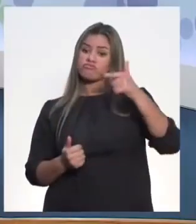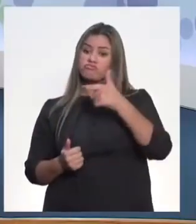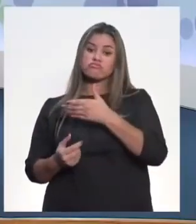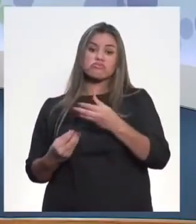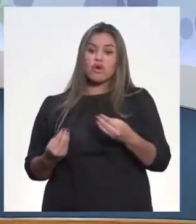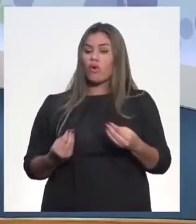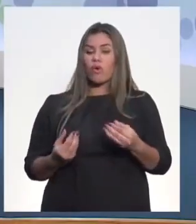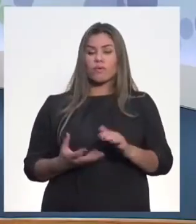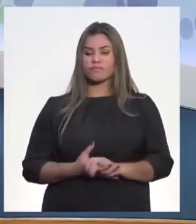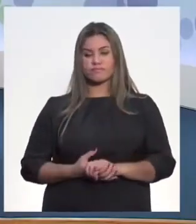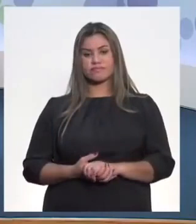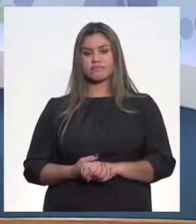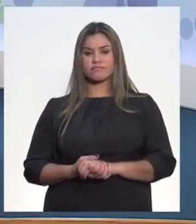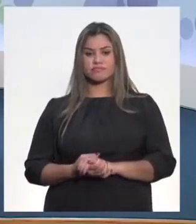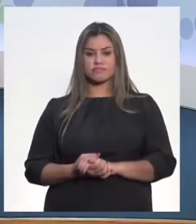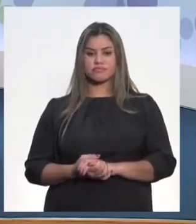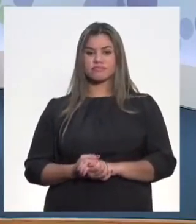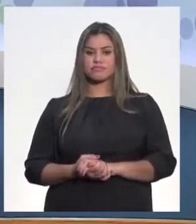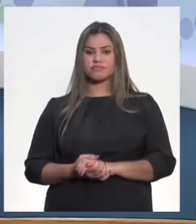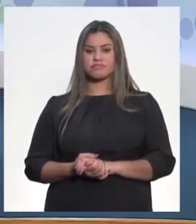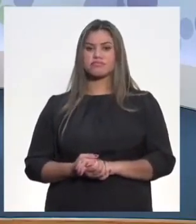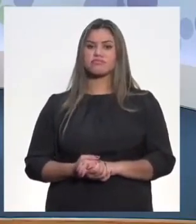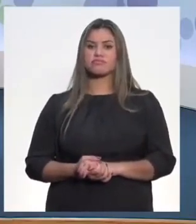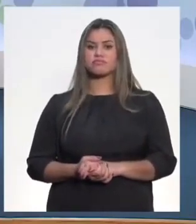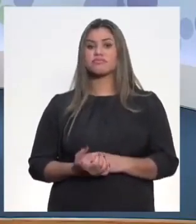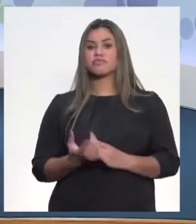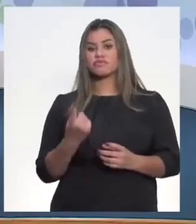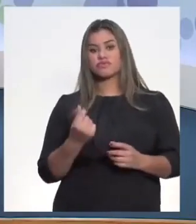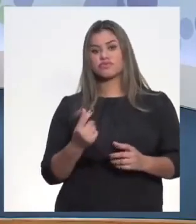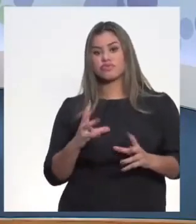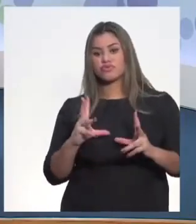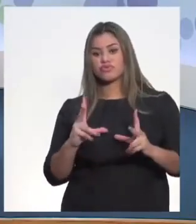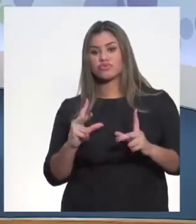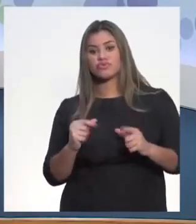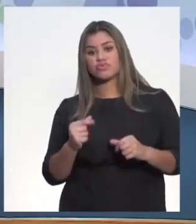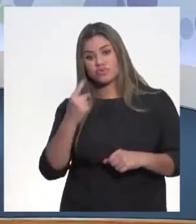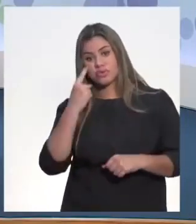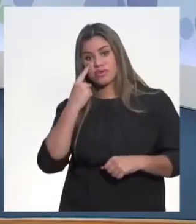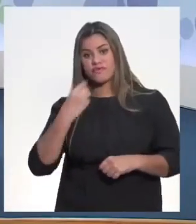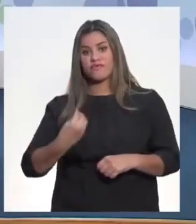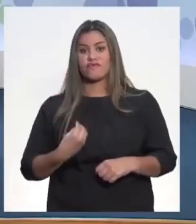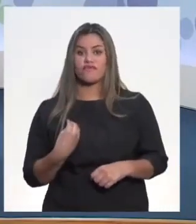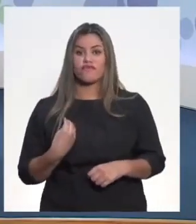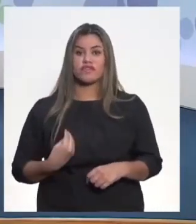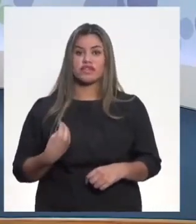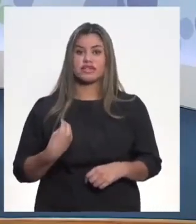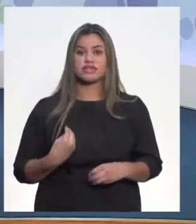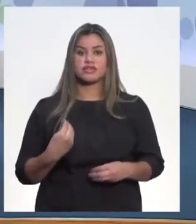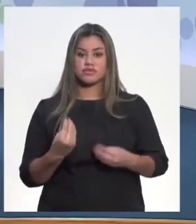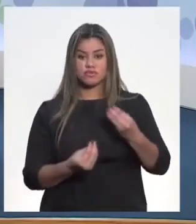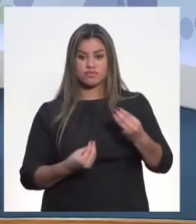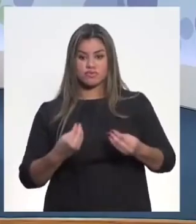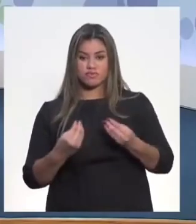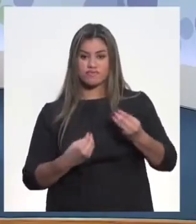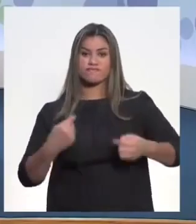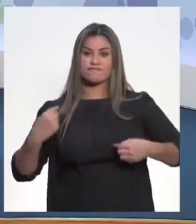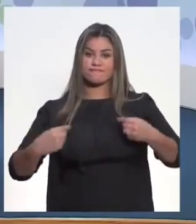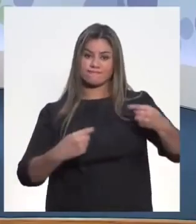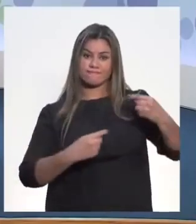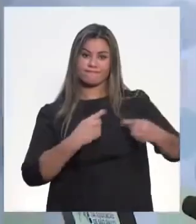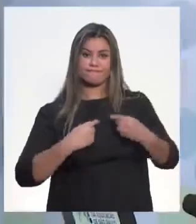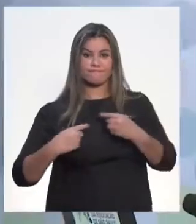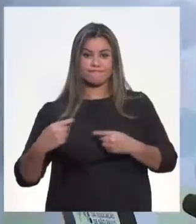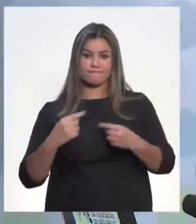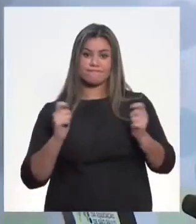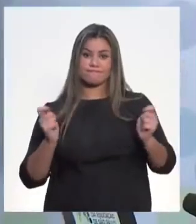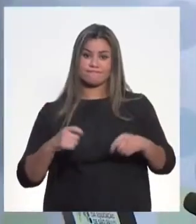juros. Exatamente. Então, além do montante, a nossa condição naquele momento. Então, cabe essa discussão quando a